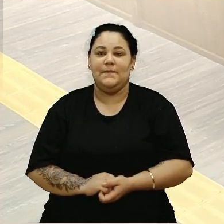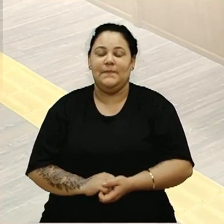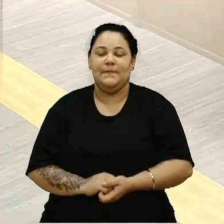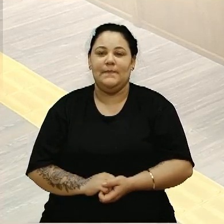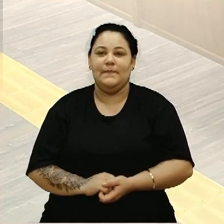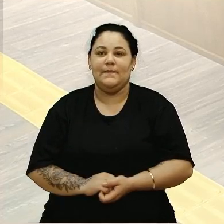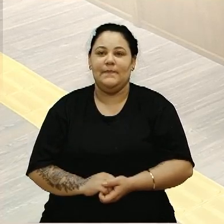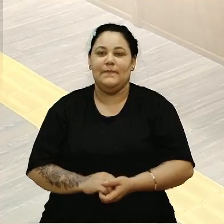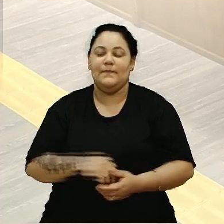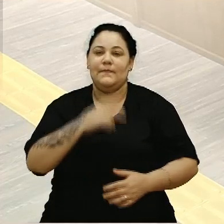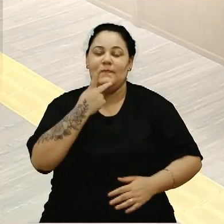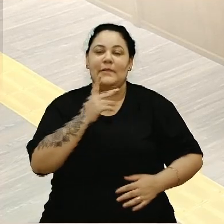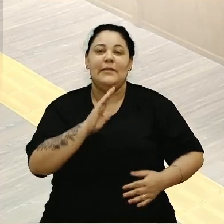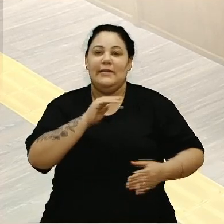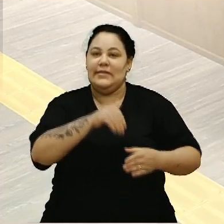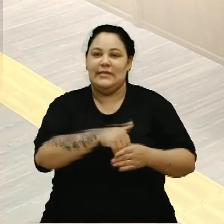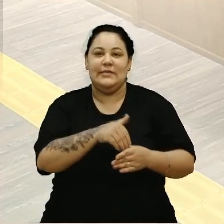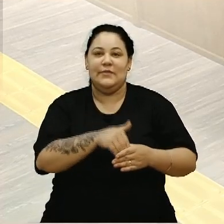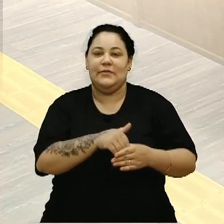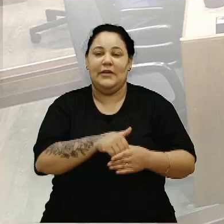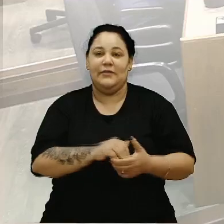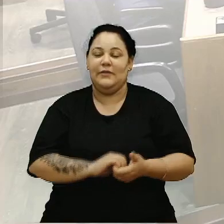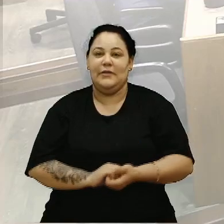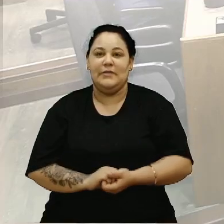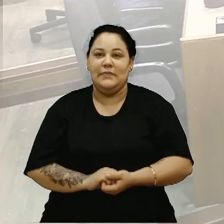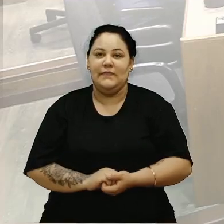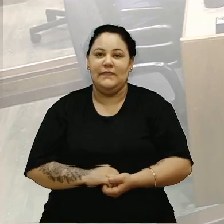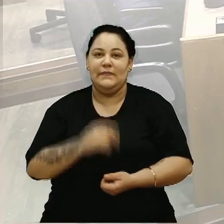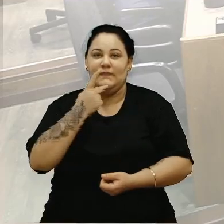declarar voto, Declarar voto. vereador Schalco.